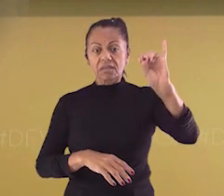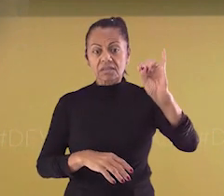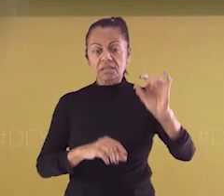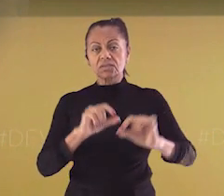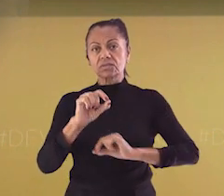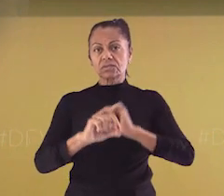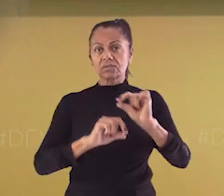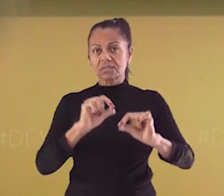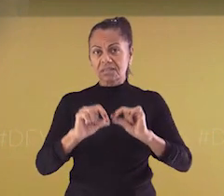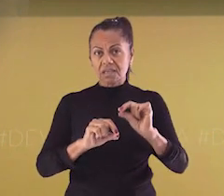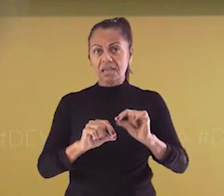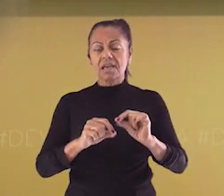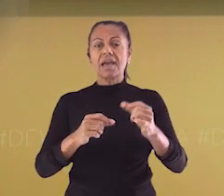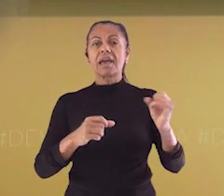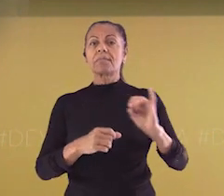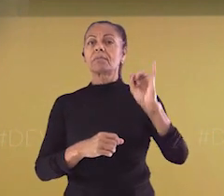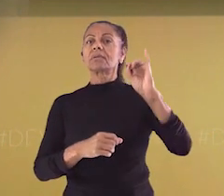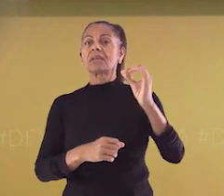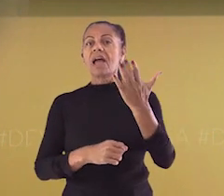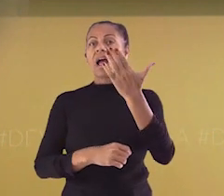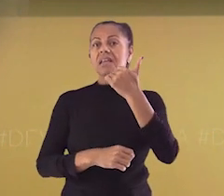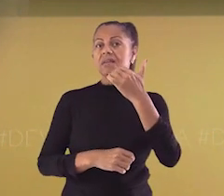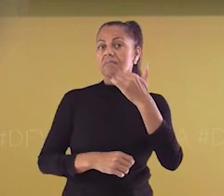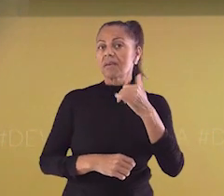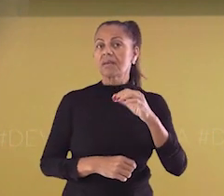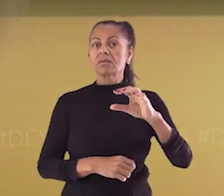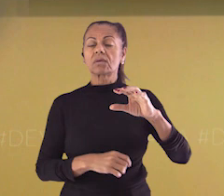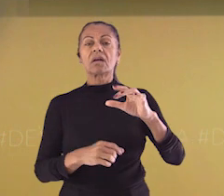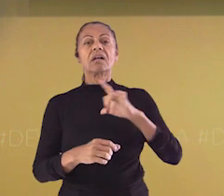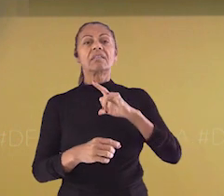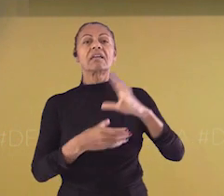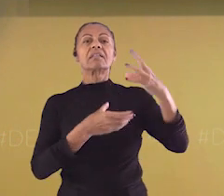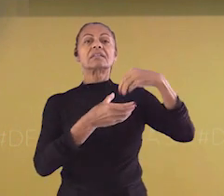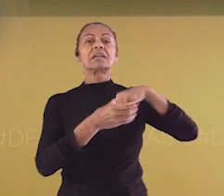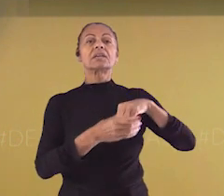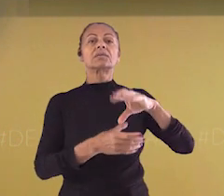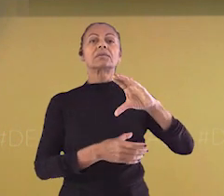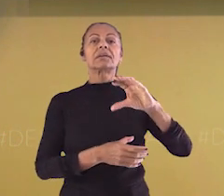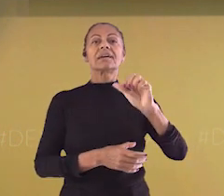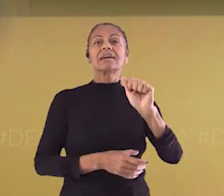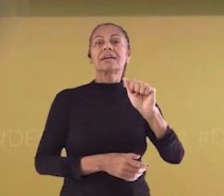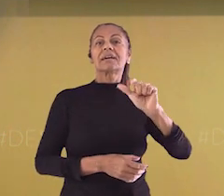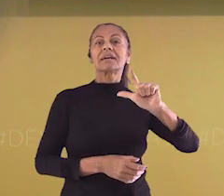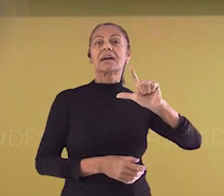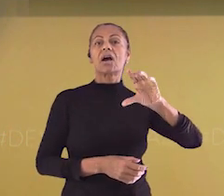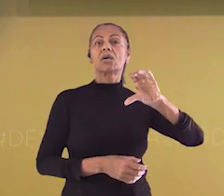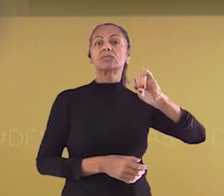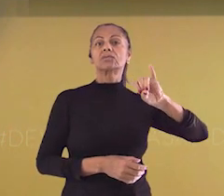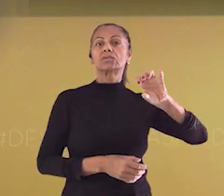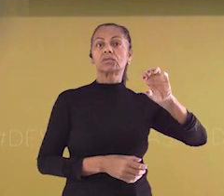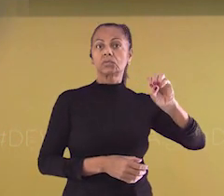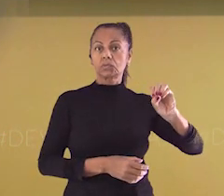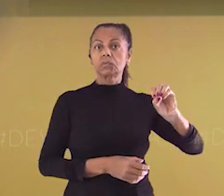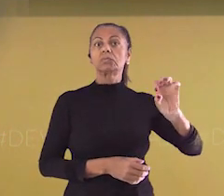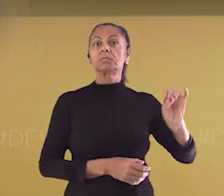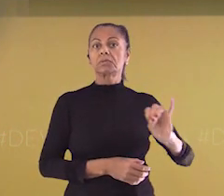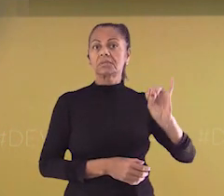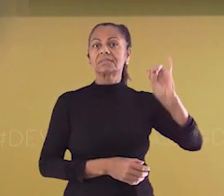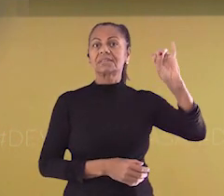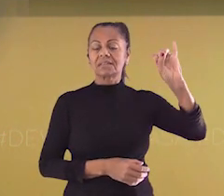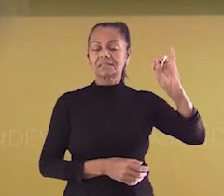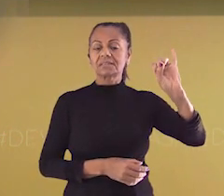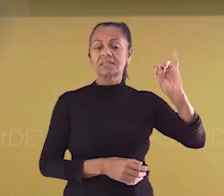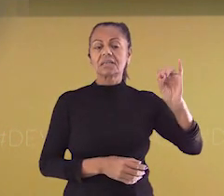levar a problemas ósseos. Por isso, é importante ingerir alimentos ricos em cálcio. Já a falta de exposição ao